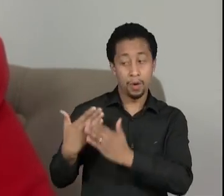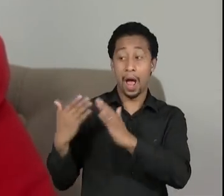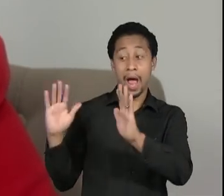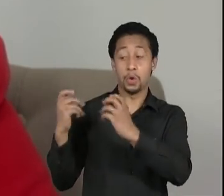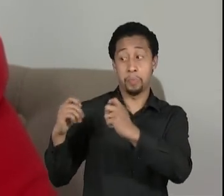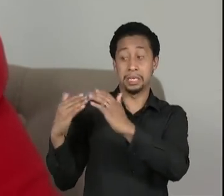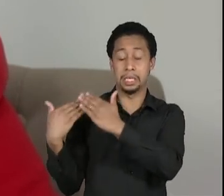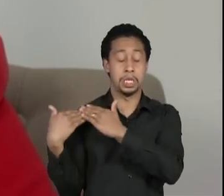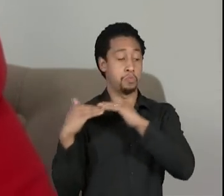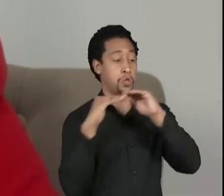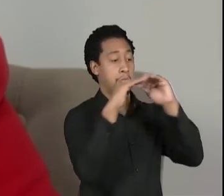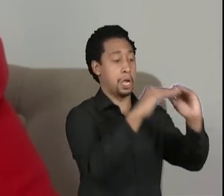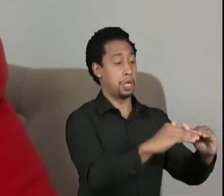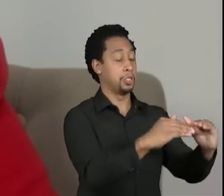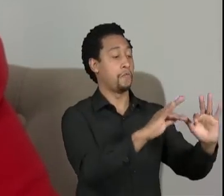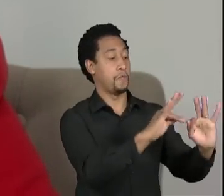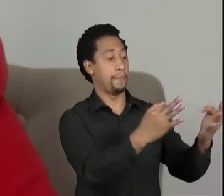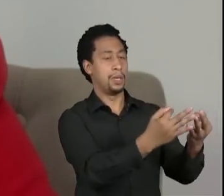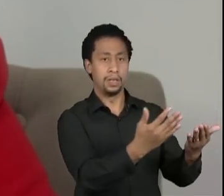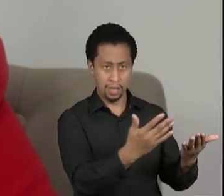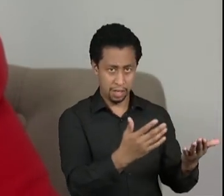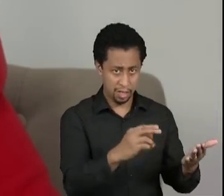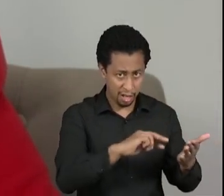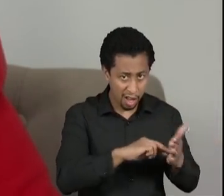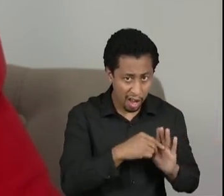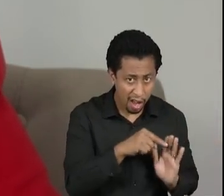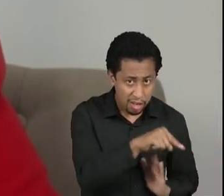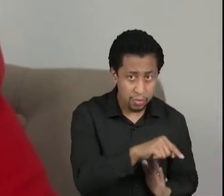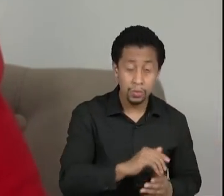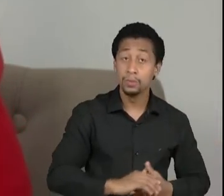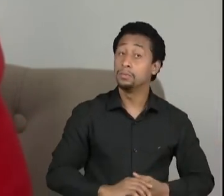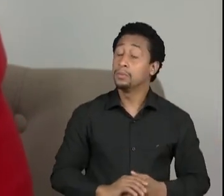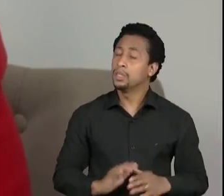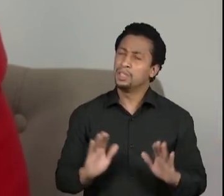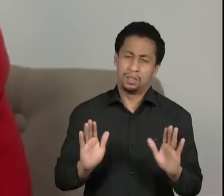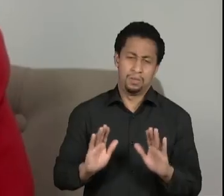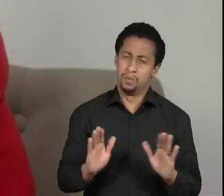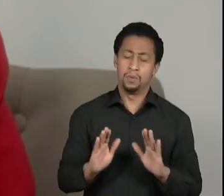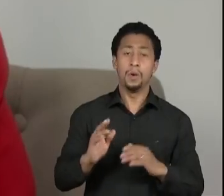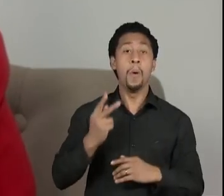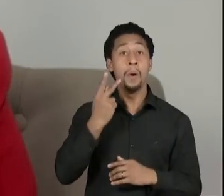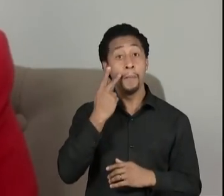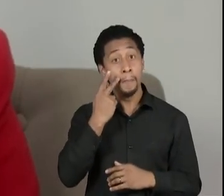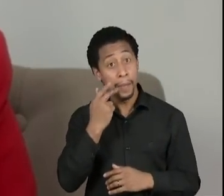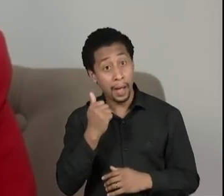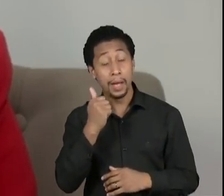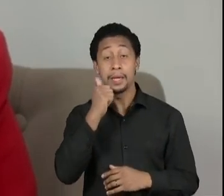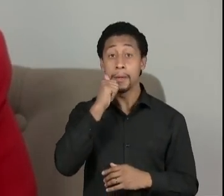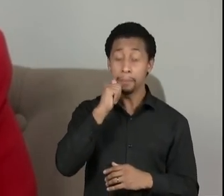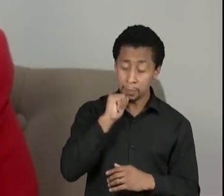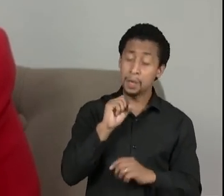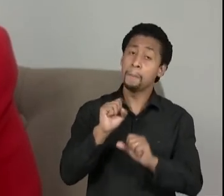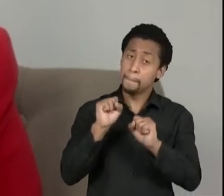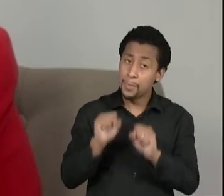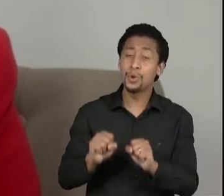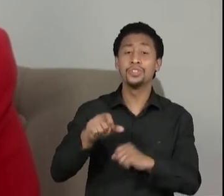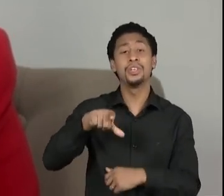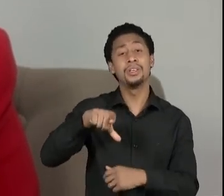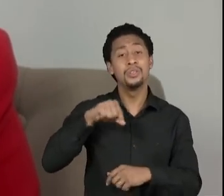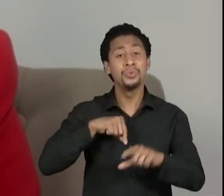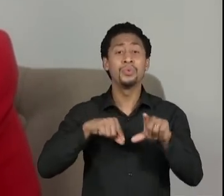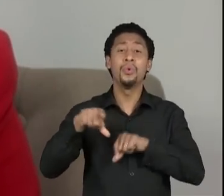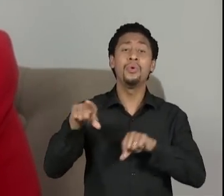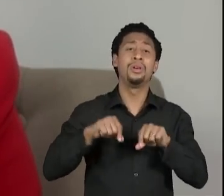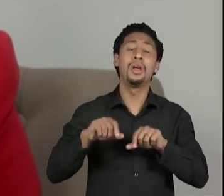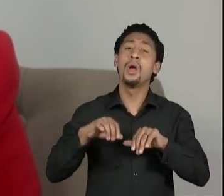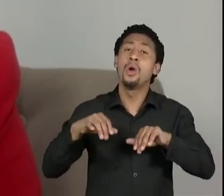né? É prioridade, sim, é primazia dos pais escolher a melhor forma de educar os seus filhos. Eu acredito que